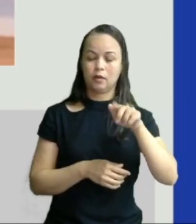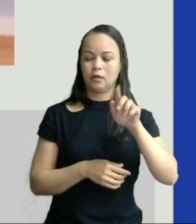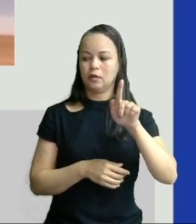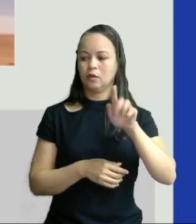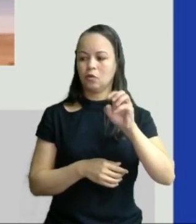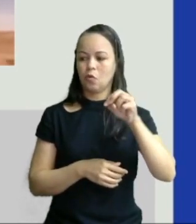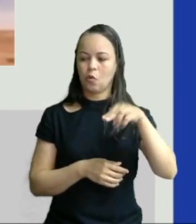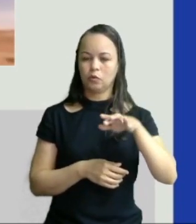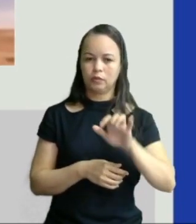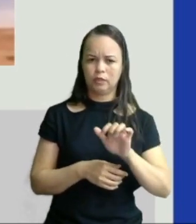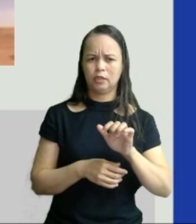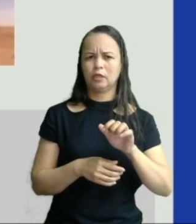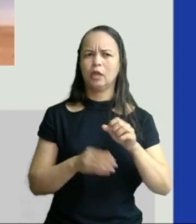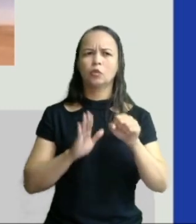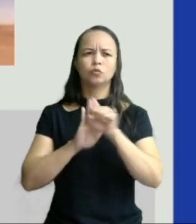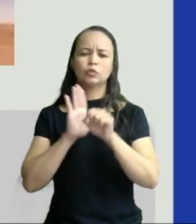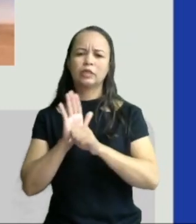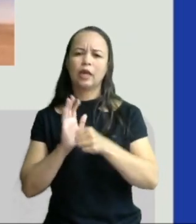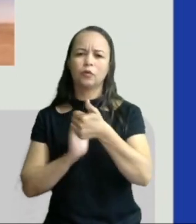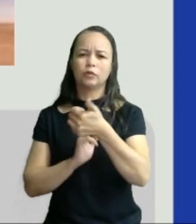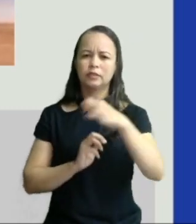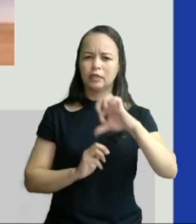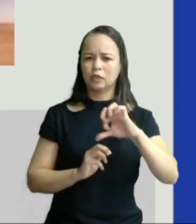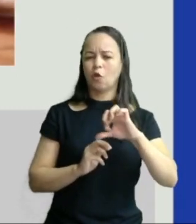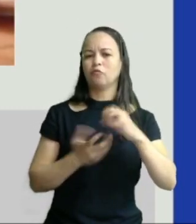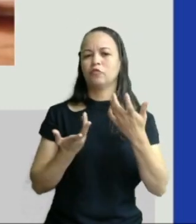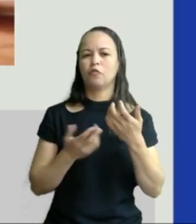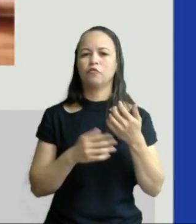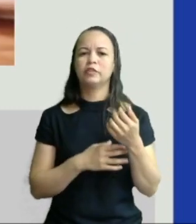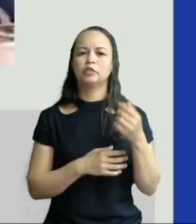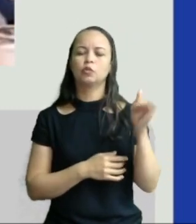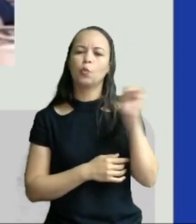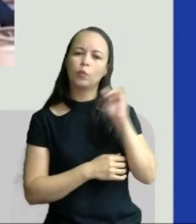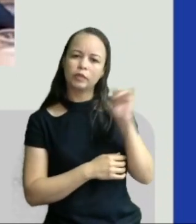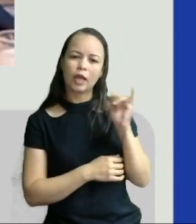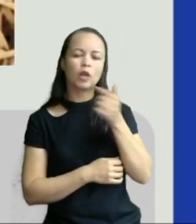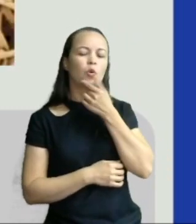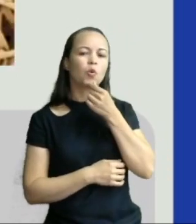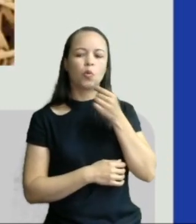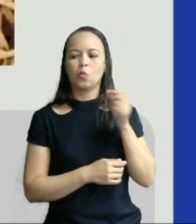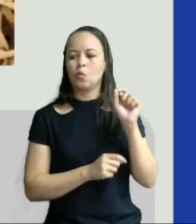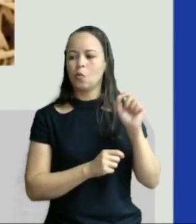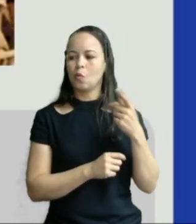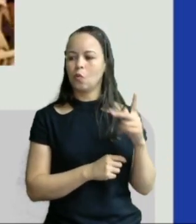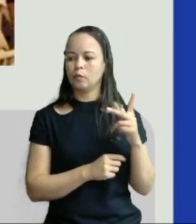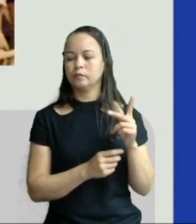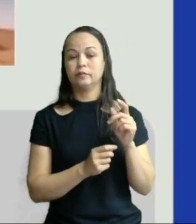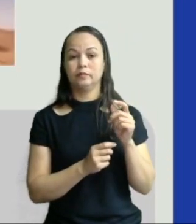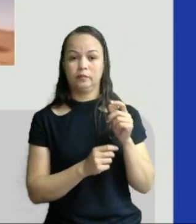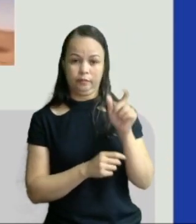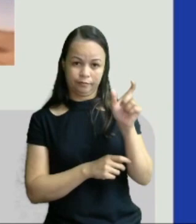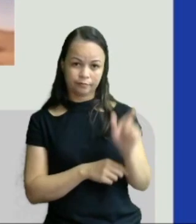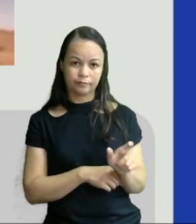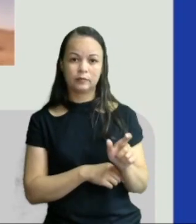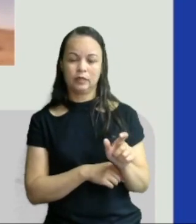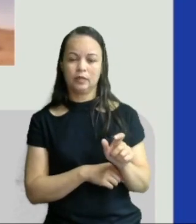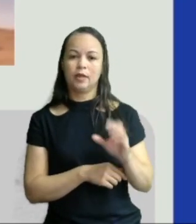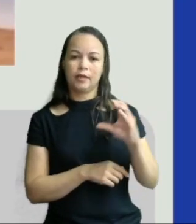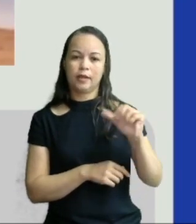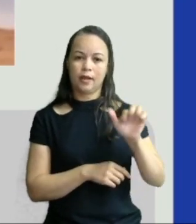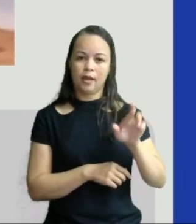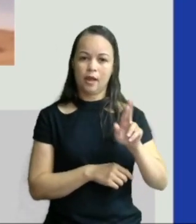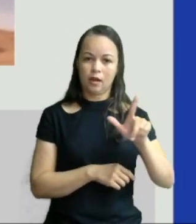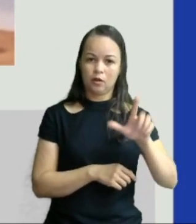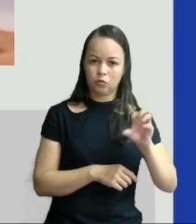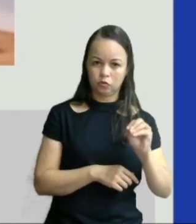esse efeito lá no século XIX foi um físico italiano chamado Carlo Giuseppe Matteo Marangoni. E para a